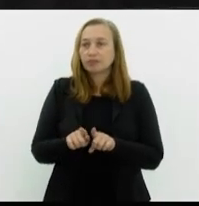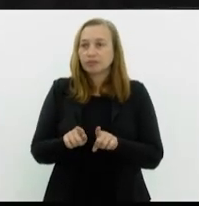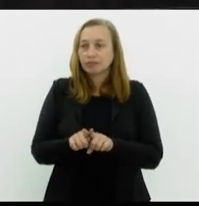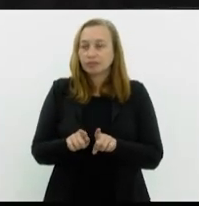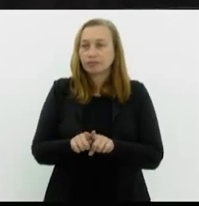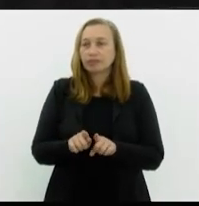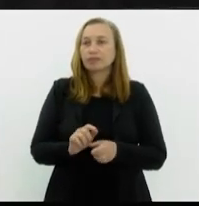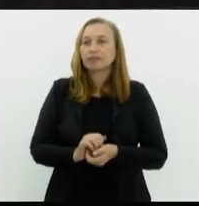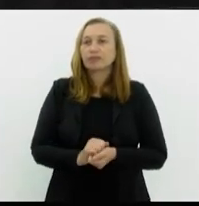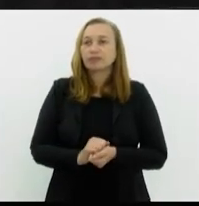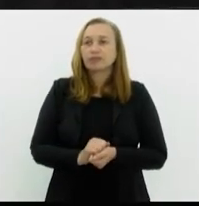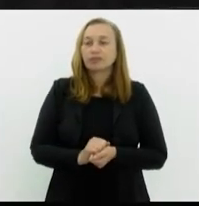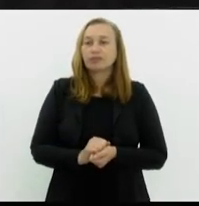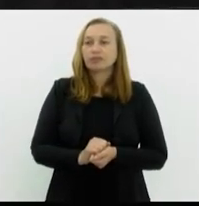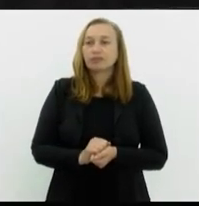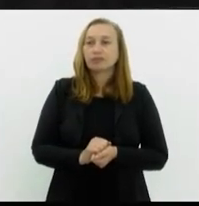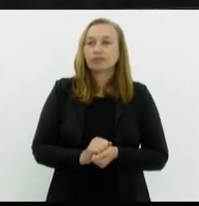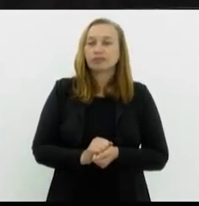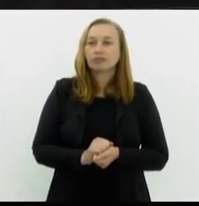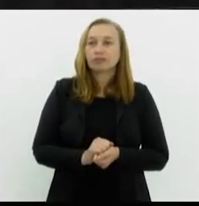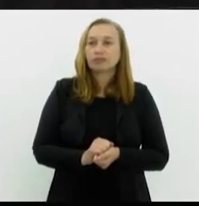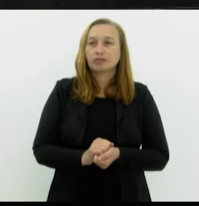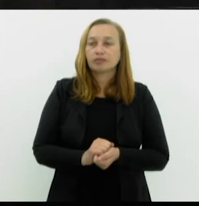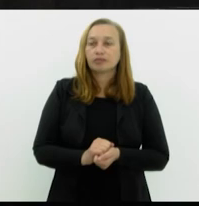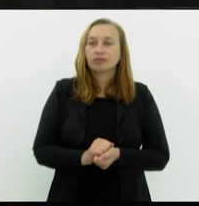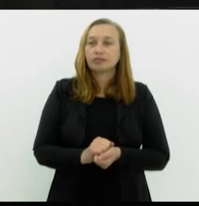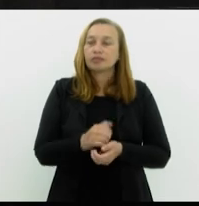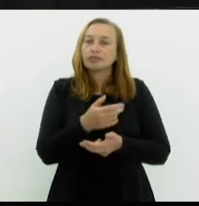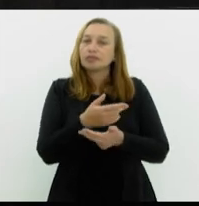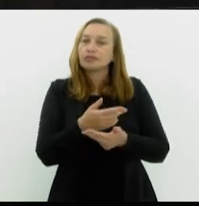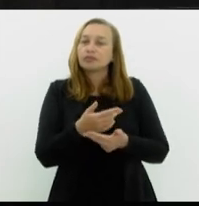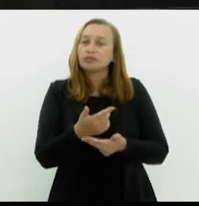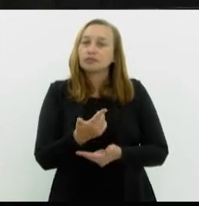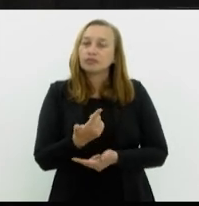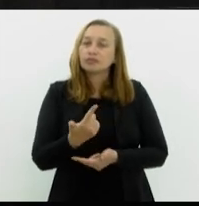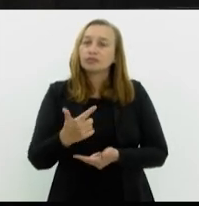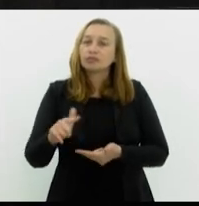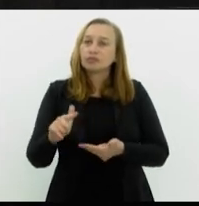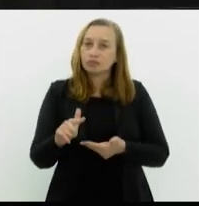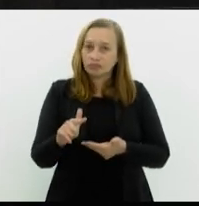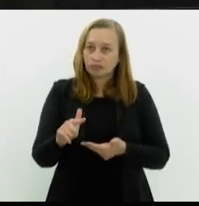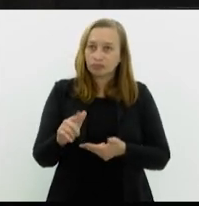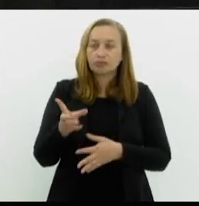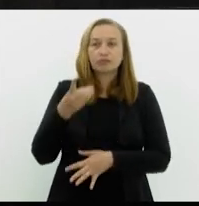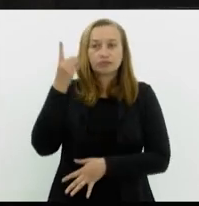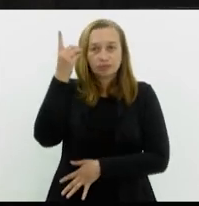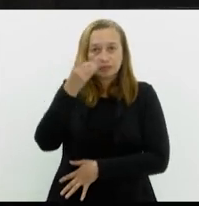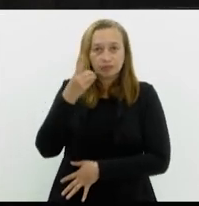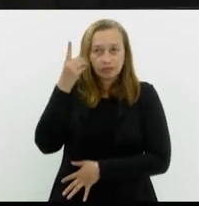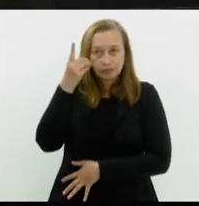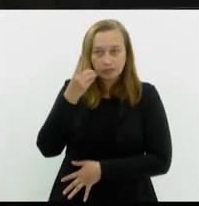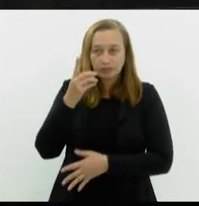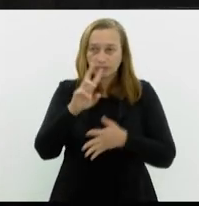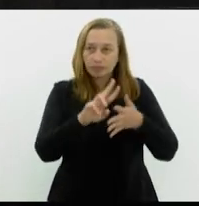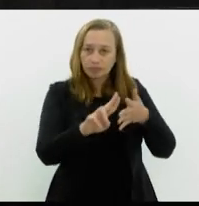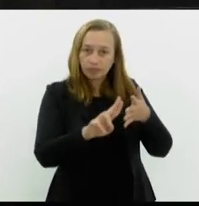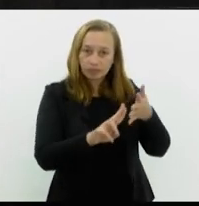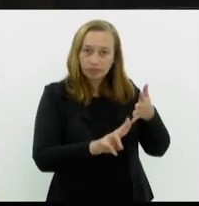e posteriormente foi estendido a diversos parlamentares que